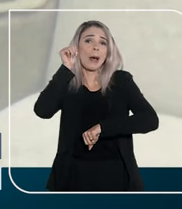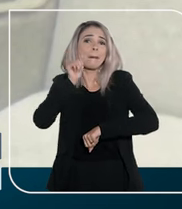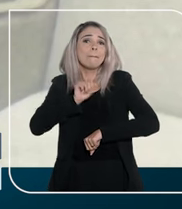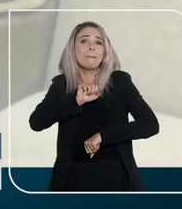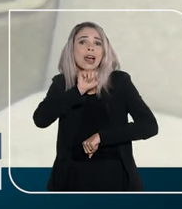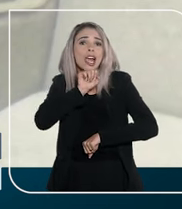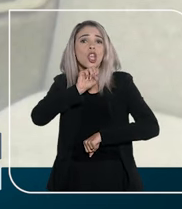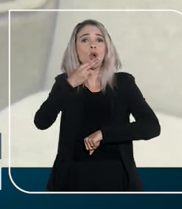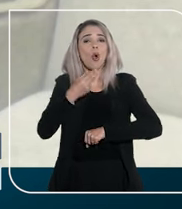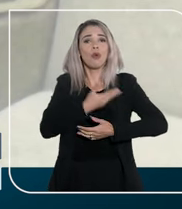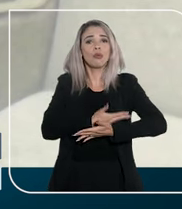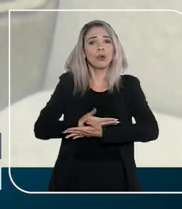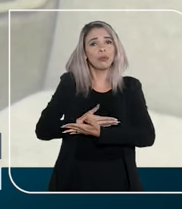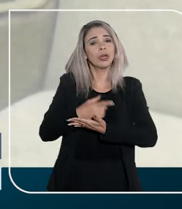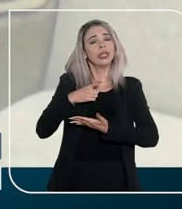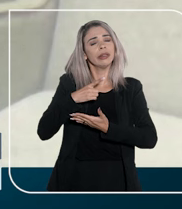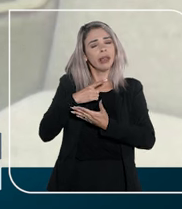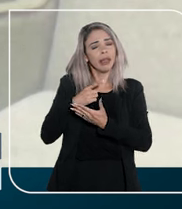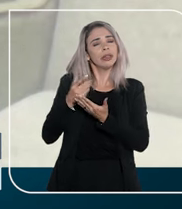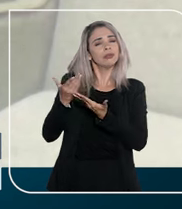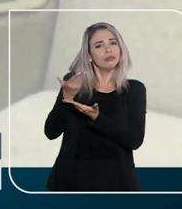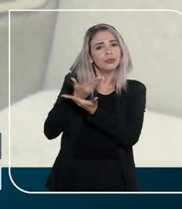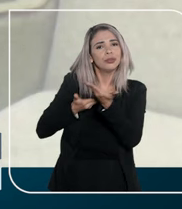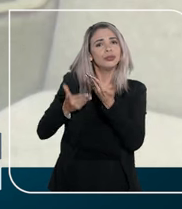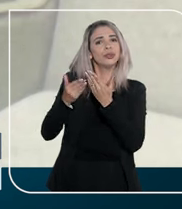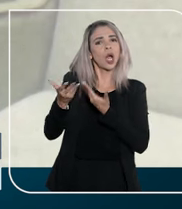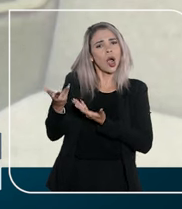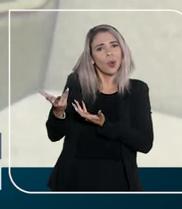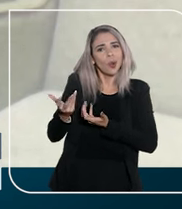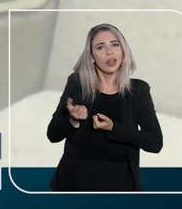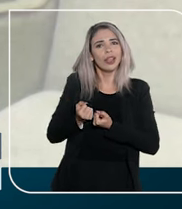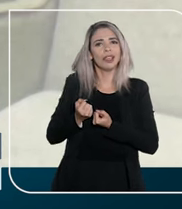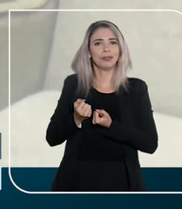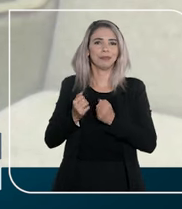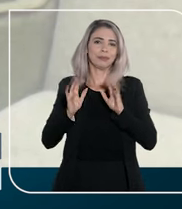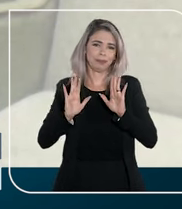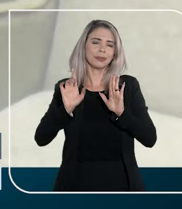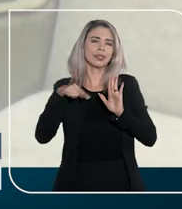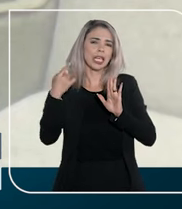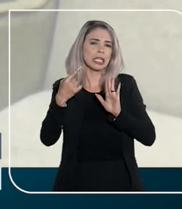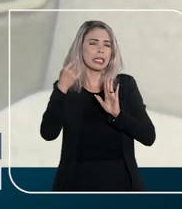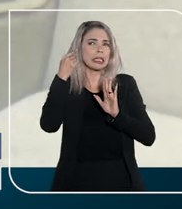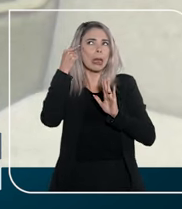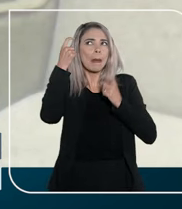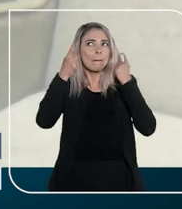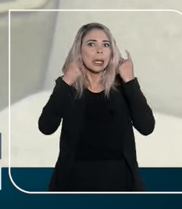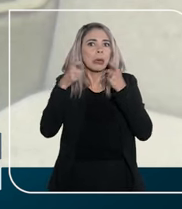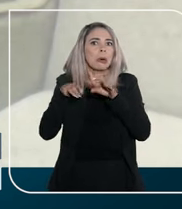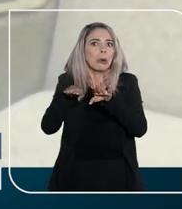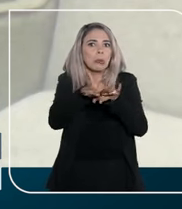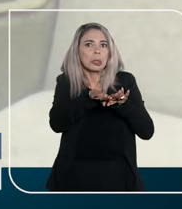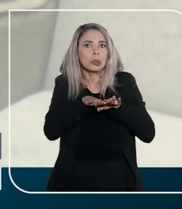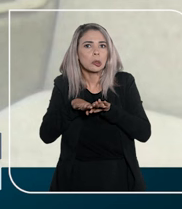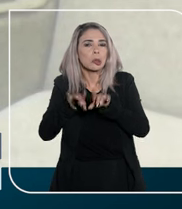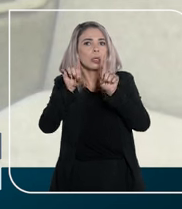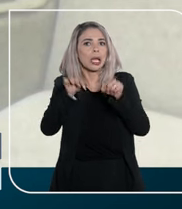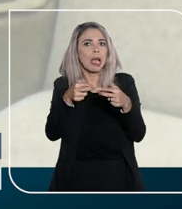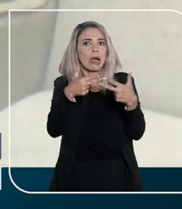um tratamento acolhedor. E muitas vezes a gente se preocupa muito com a questão da isonomia como se fosse algo